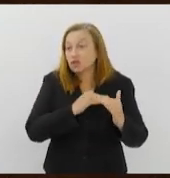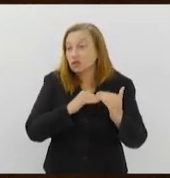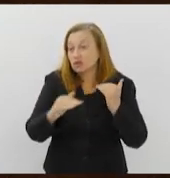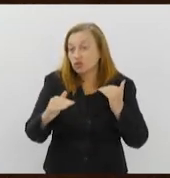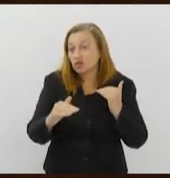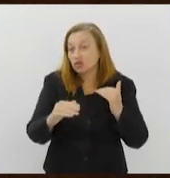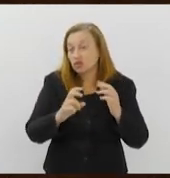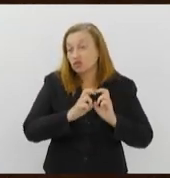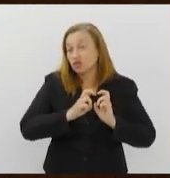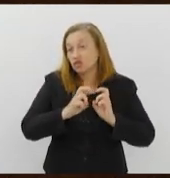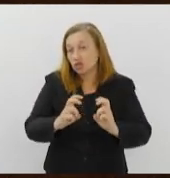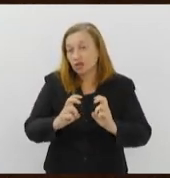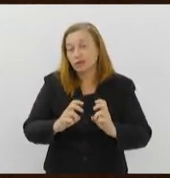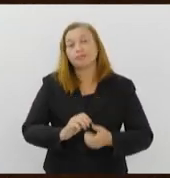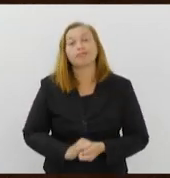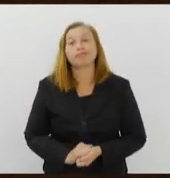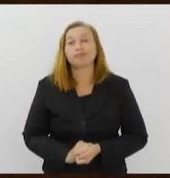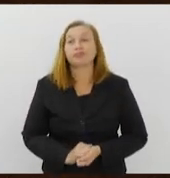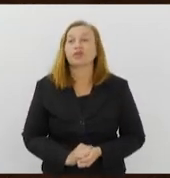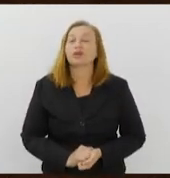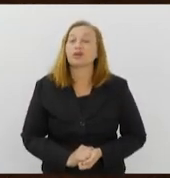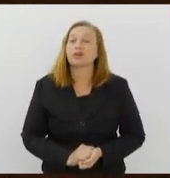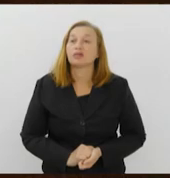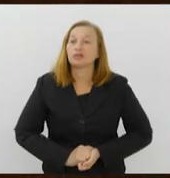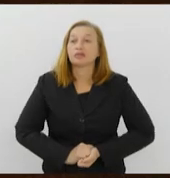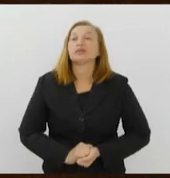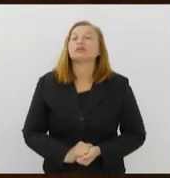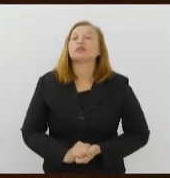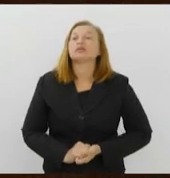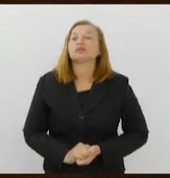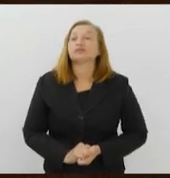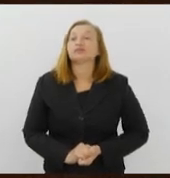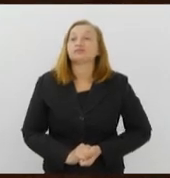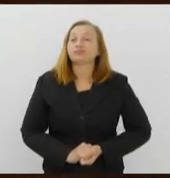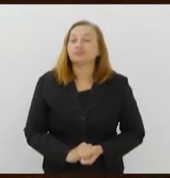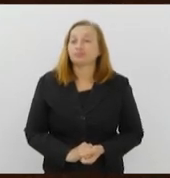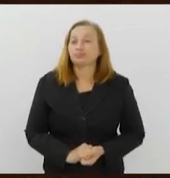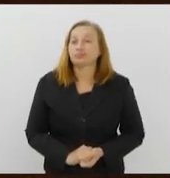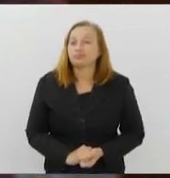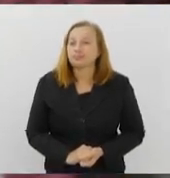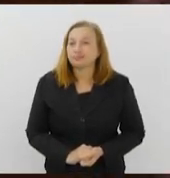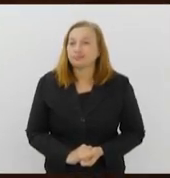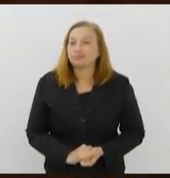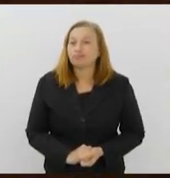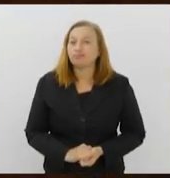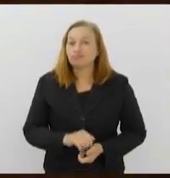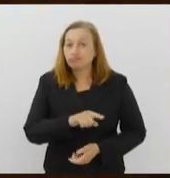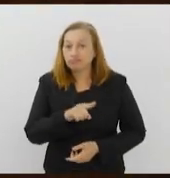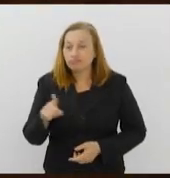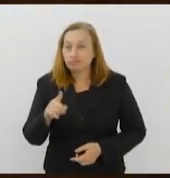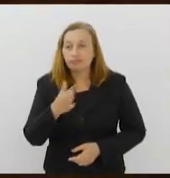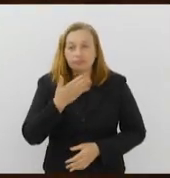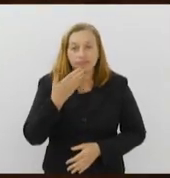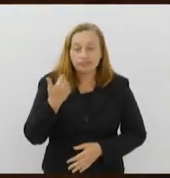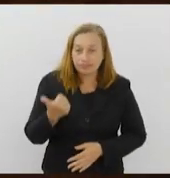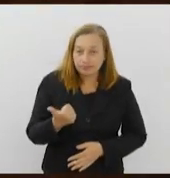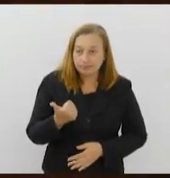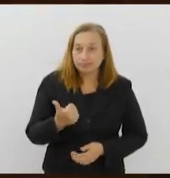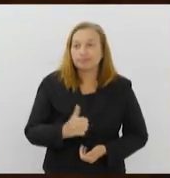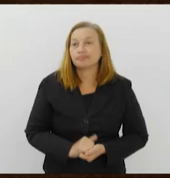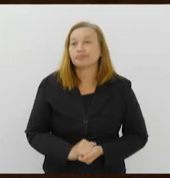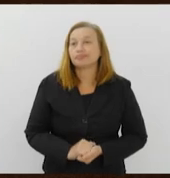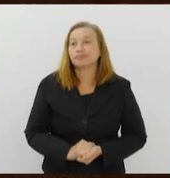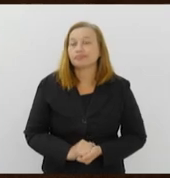e trens que estão sob a sua concessão. essas melhorias, ou a maior parte